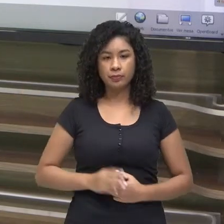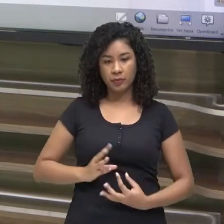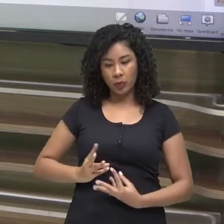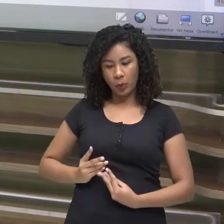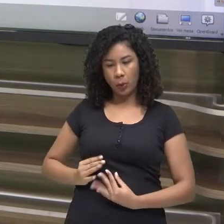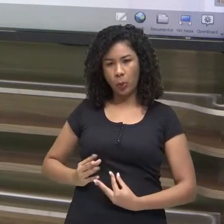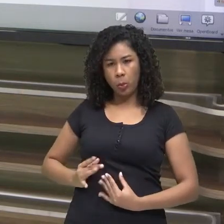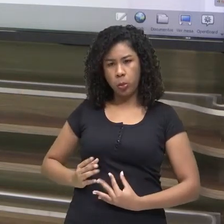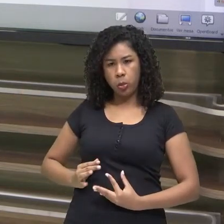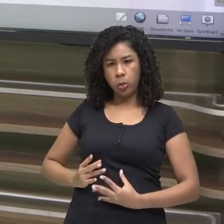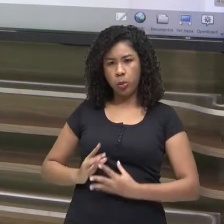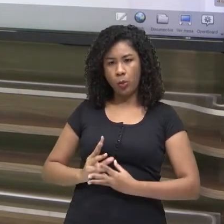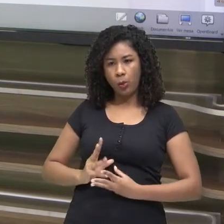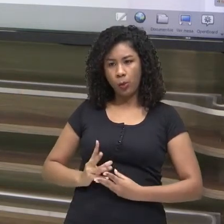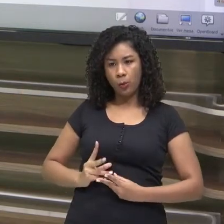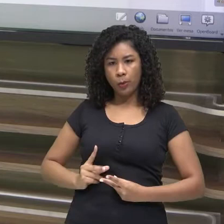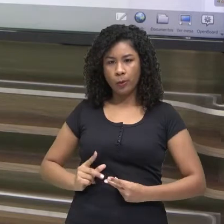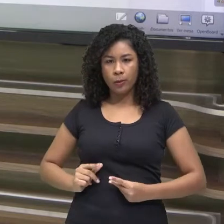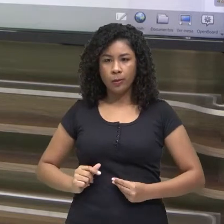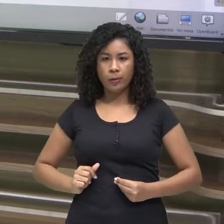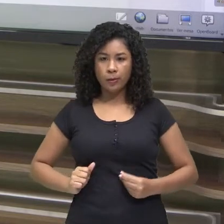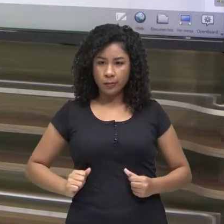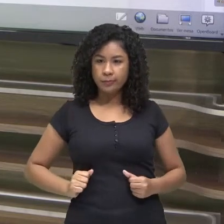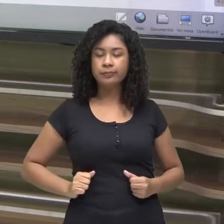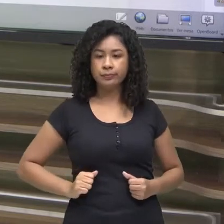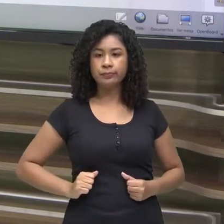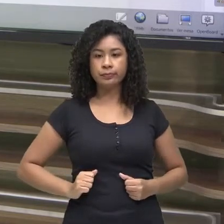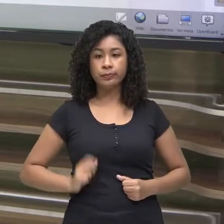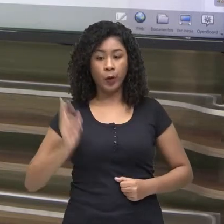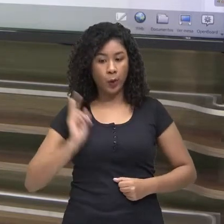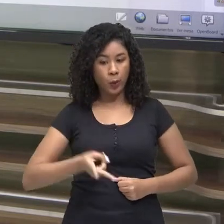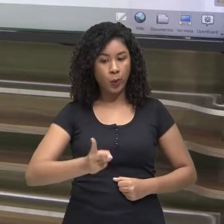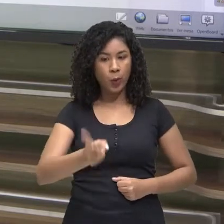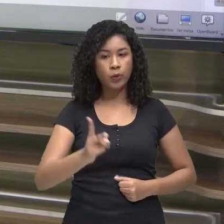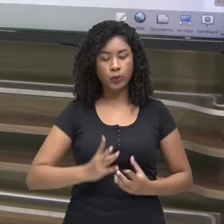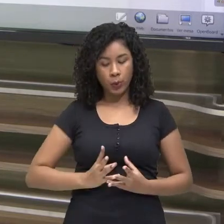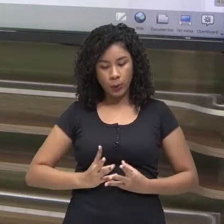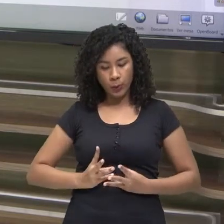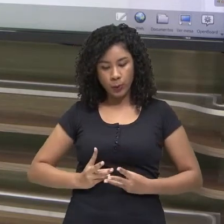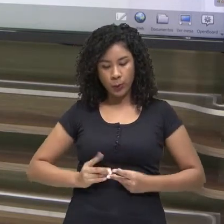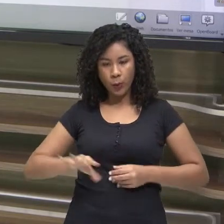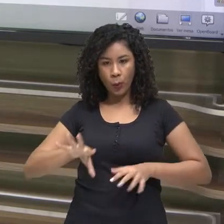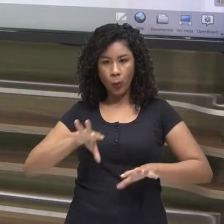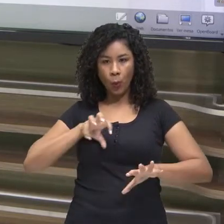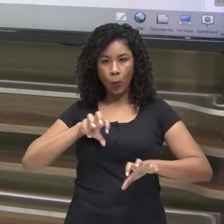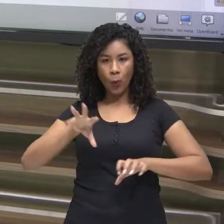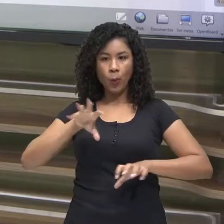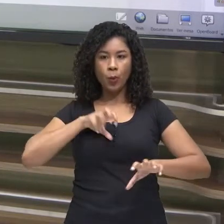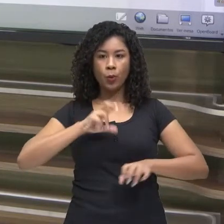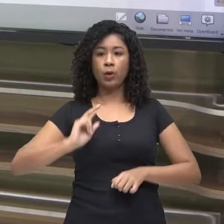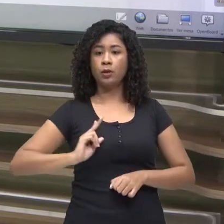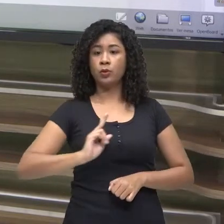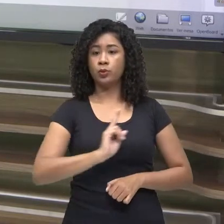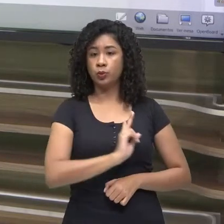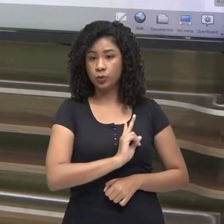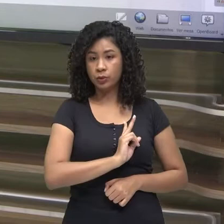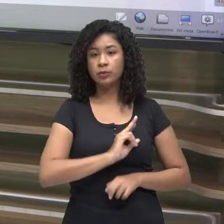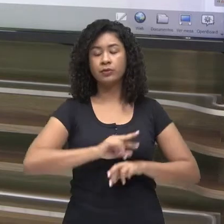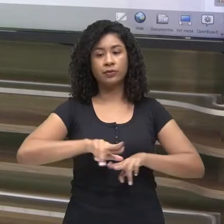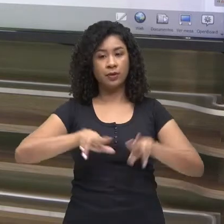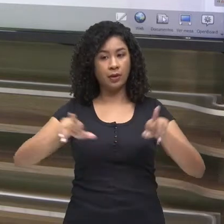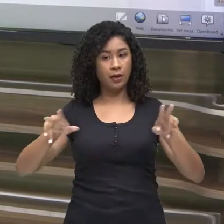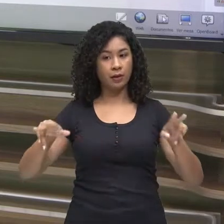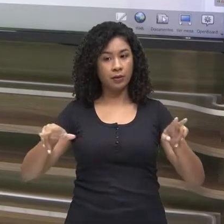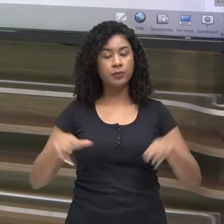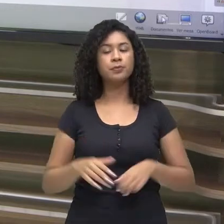para continuar a digestão e fazer principalmente a absorção dos nossos nutrientes.